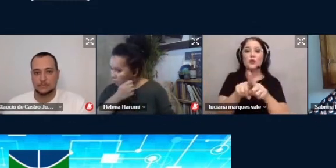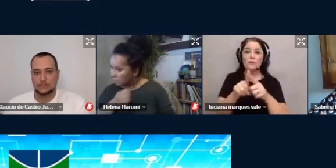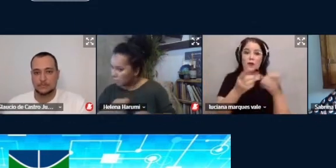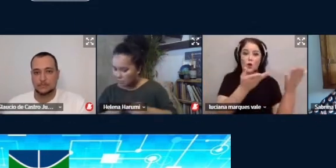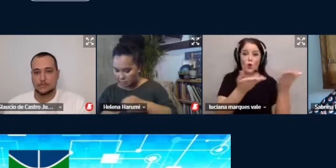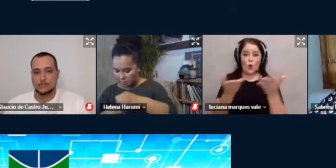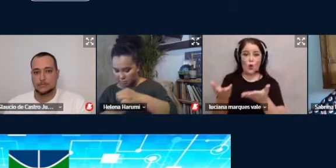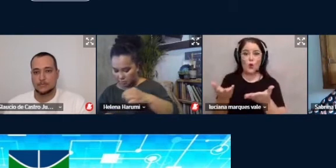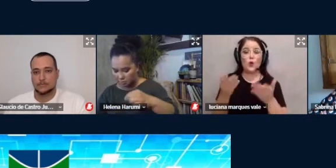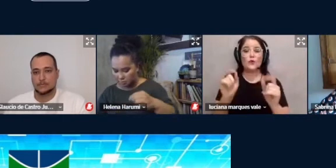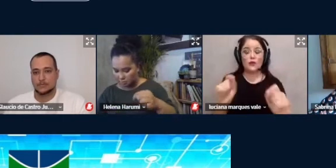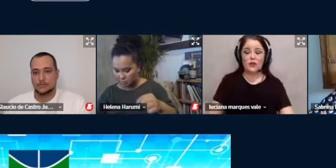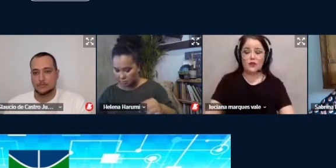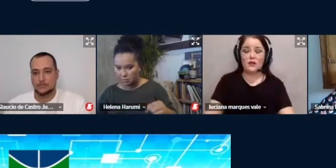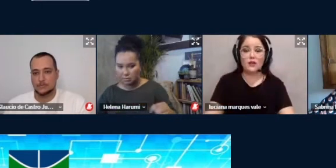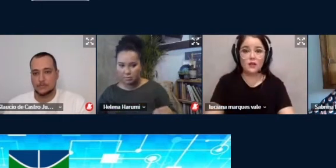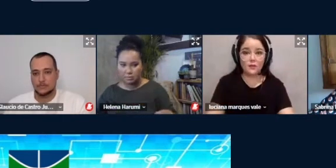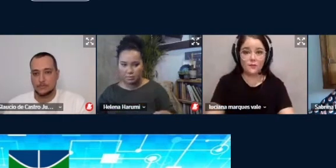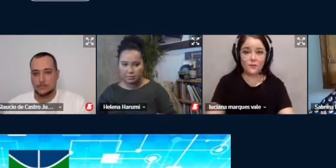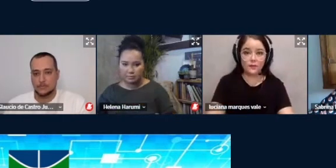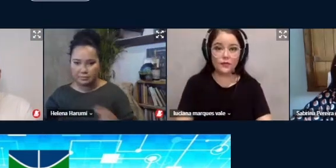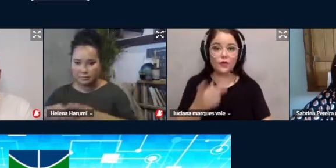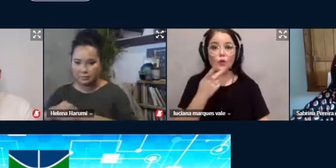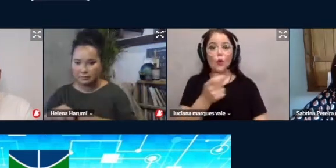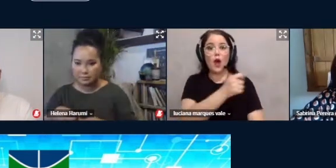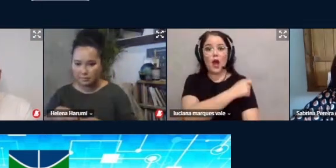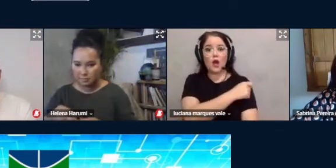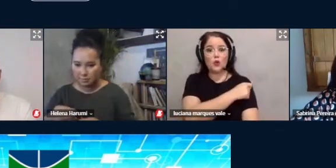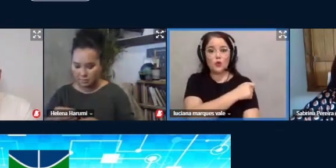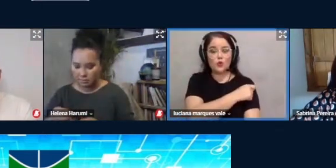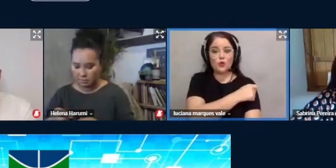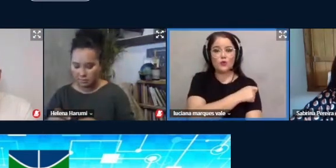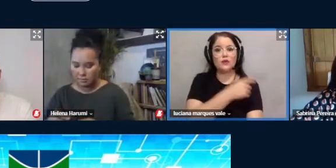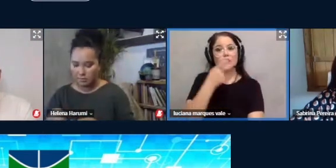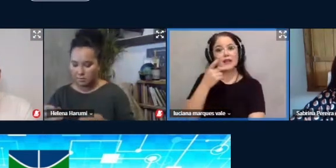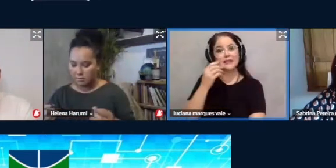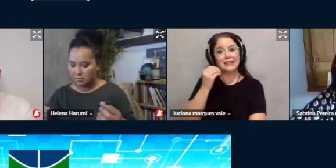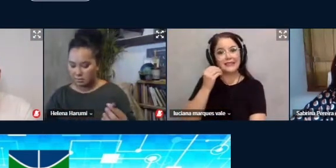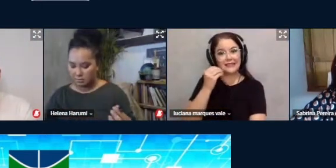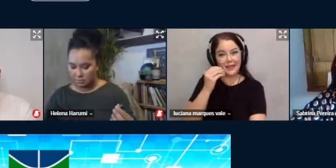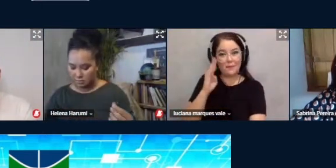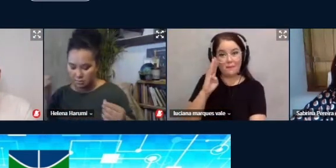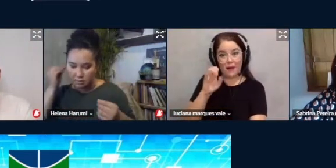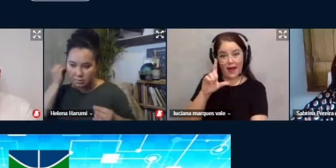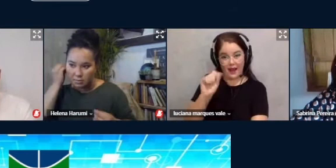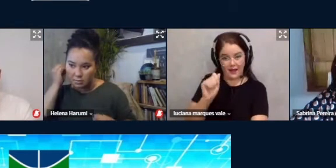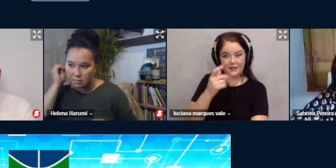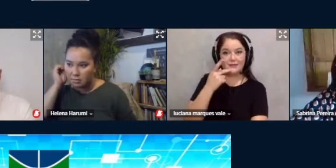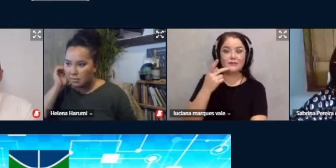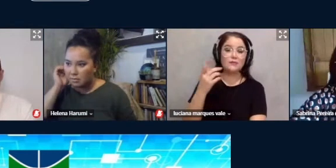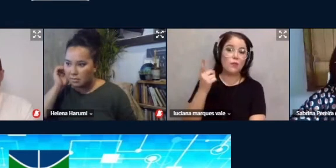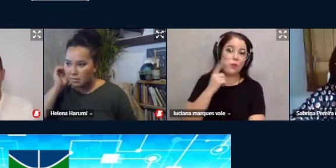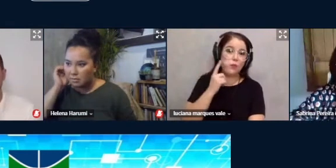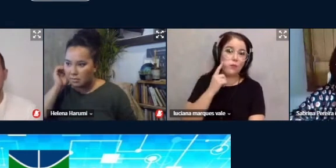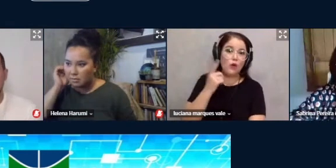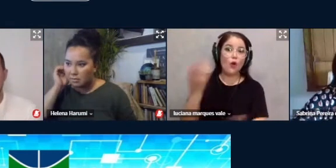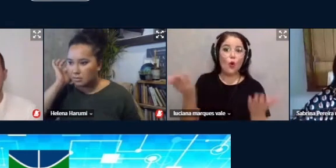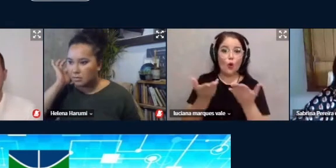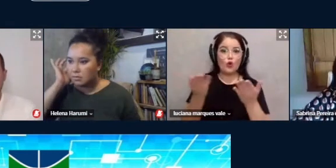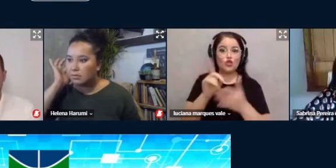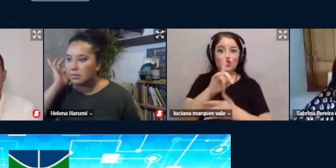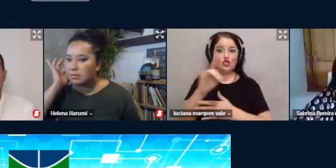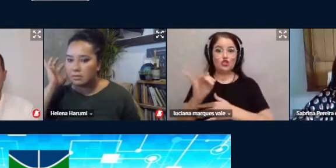convidei os meus alunos, estou machucando uma balinha, tá? Desculpa. Hoje era dia da minha aula